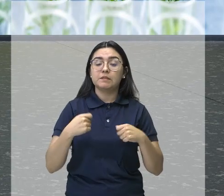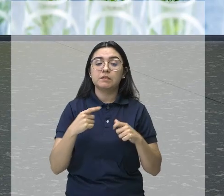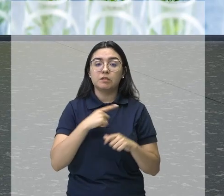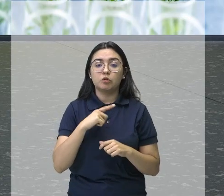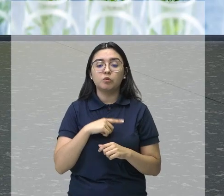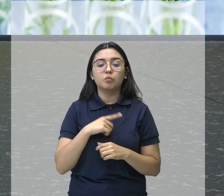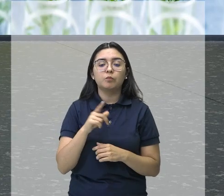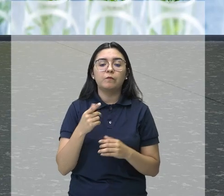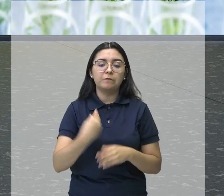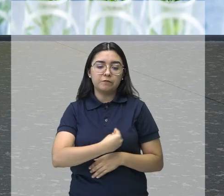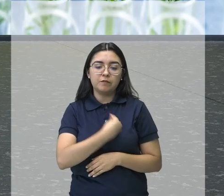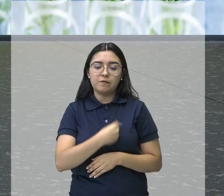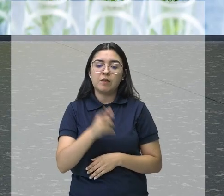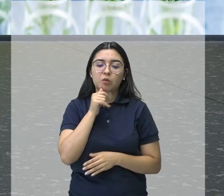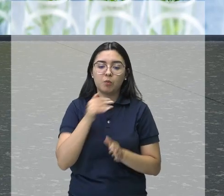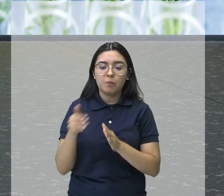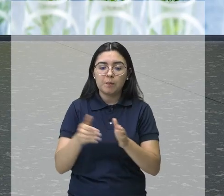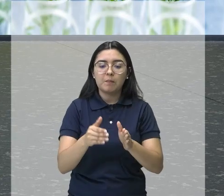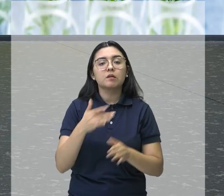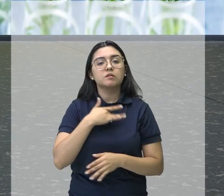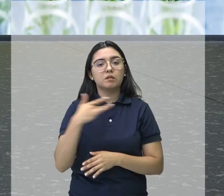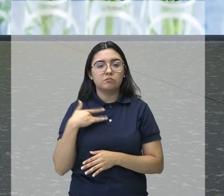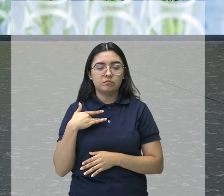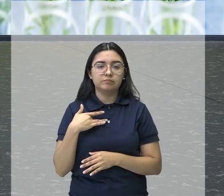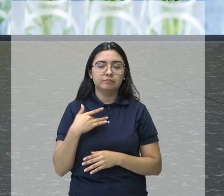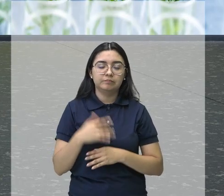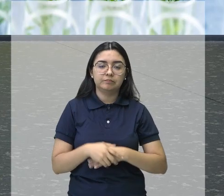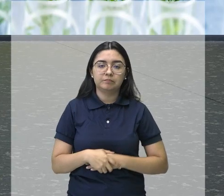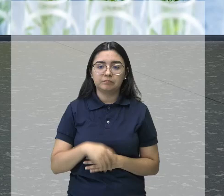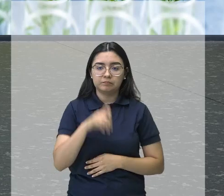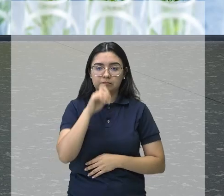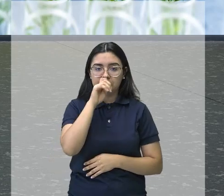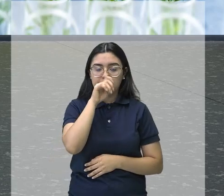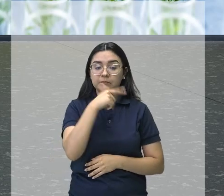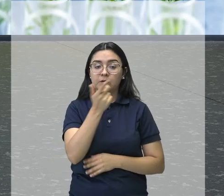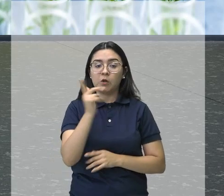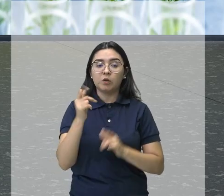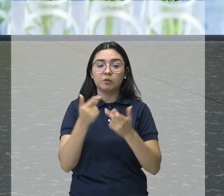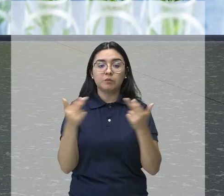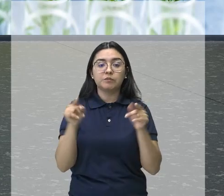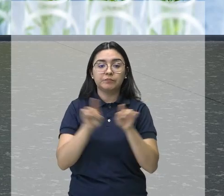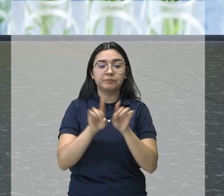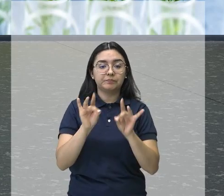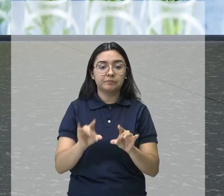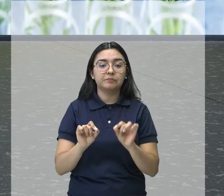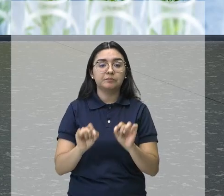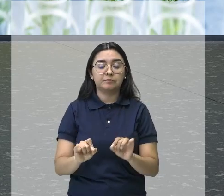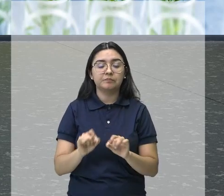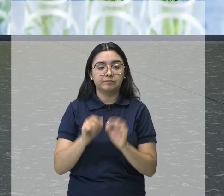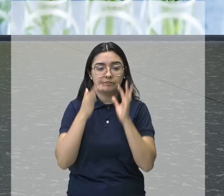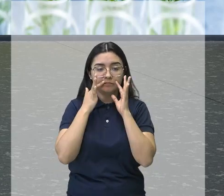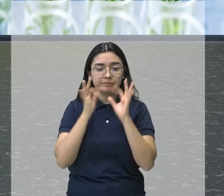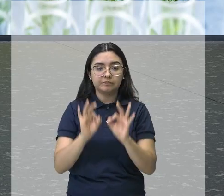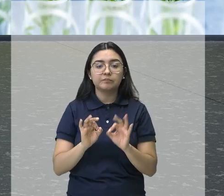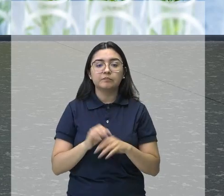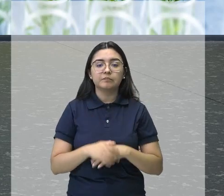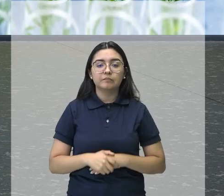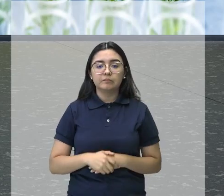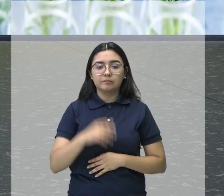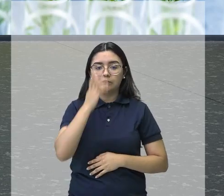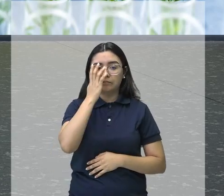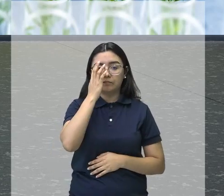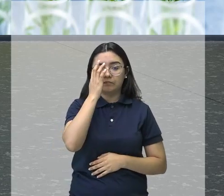água saudável para também fazer bem para nós. Outro ponto, outro detalhe aí que a gente chama a atenção